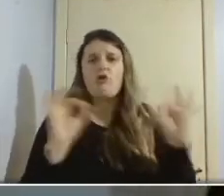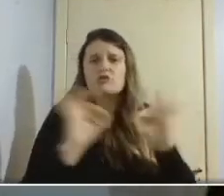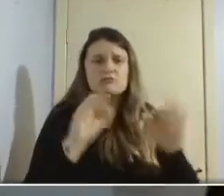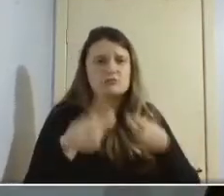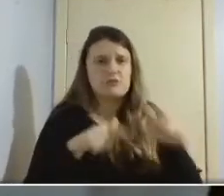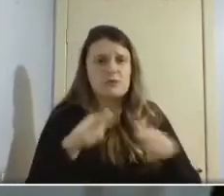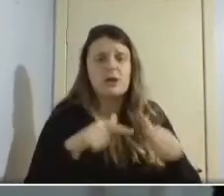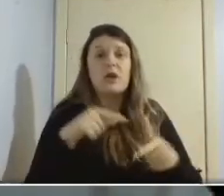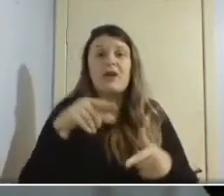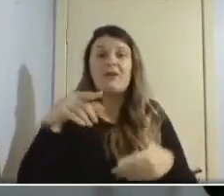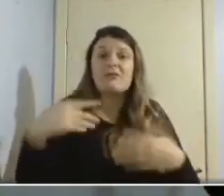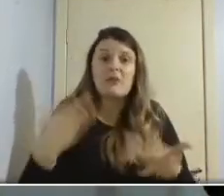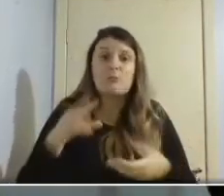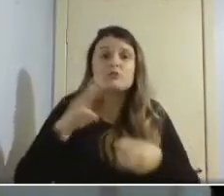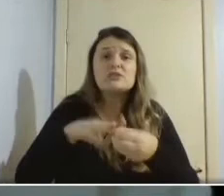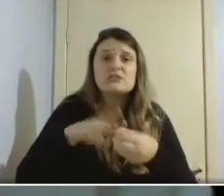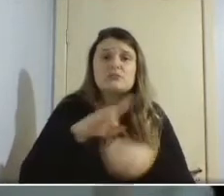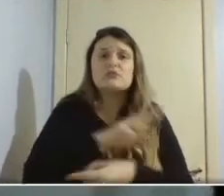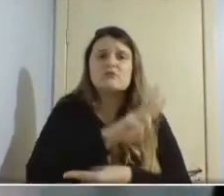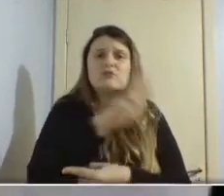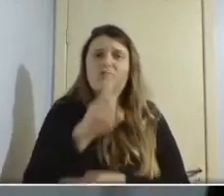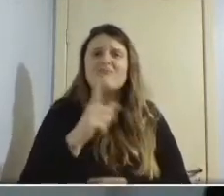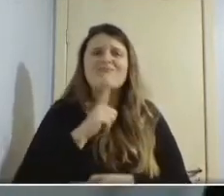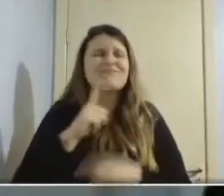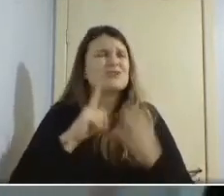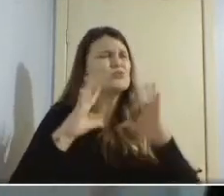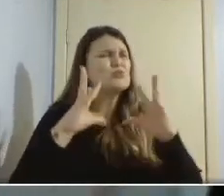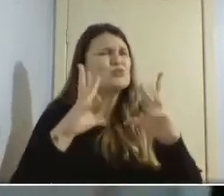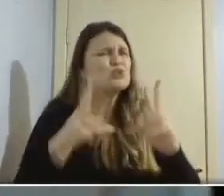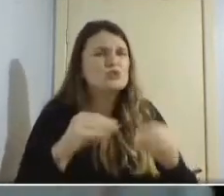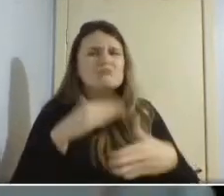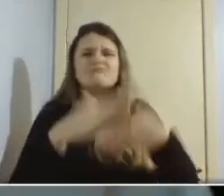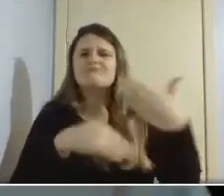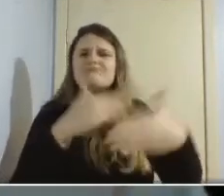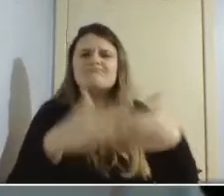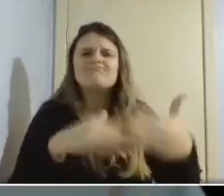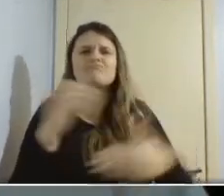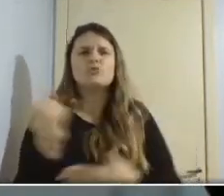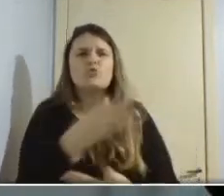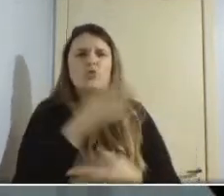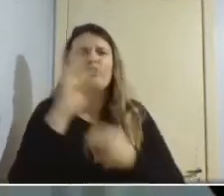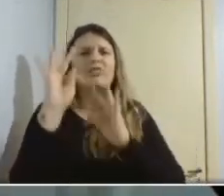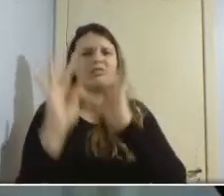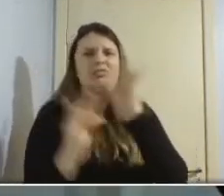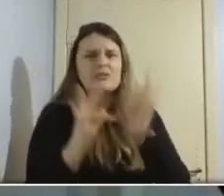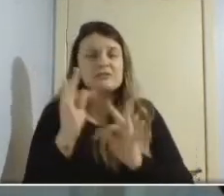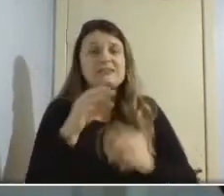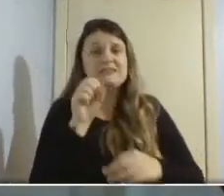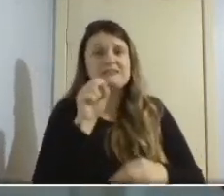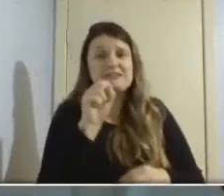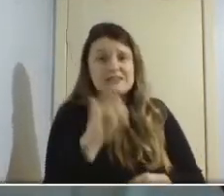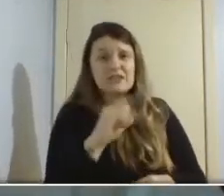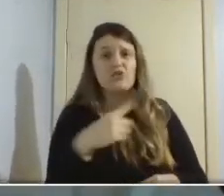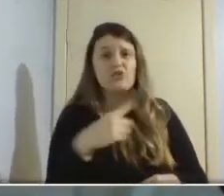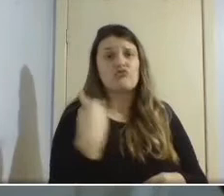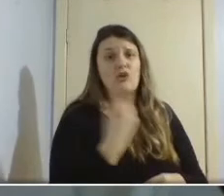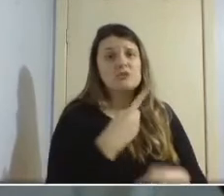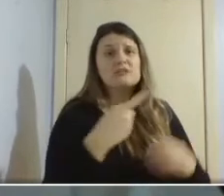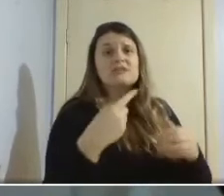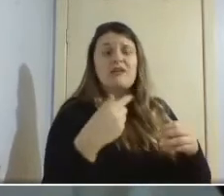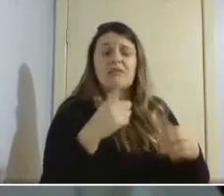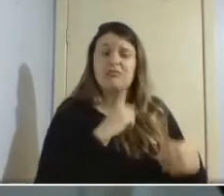para efetivamente entrar na rota do desenvolvimento, da inovação e da tecnologia, e se tivermos lei que